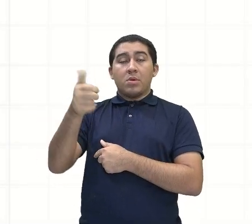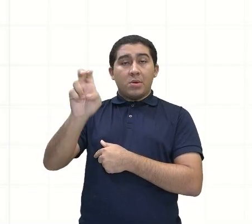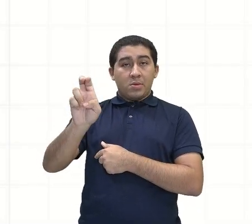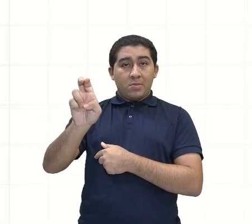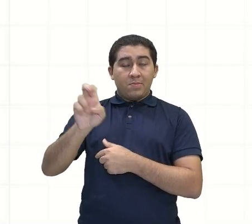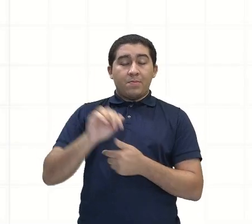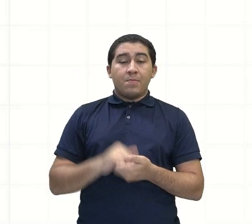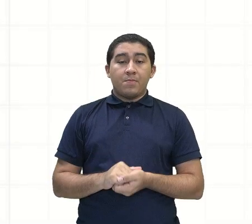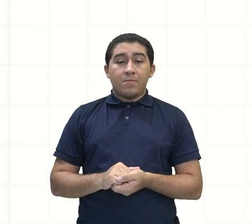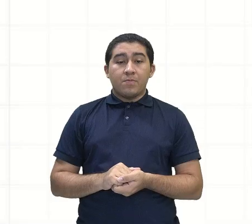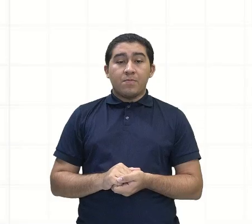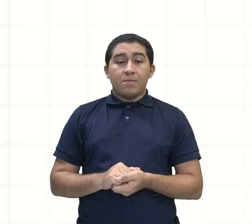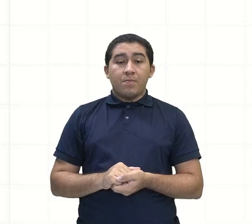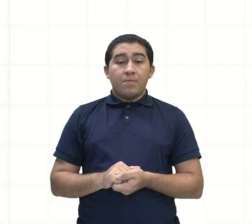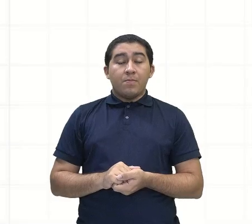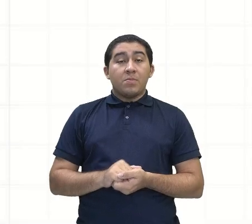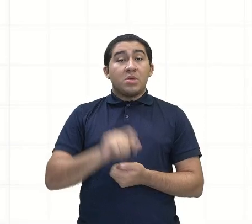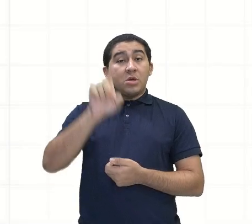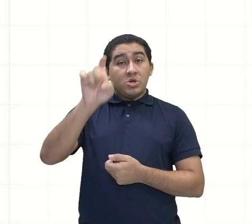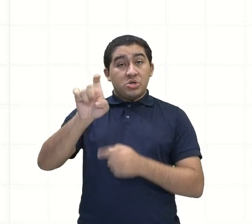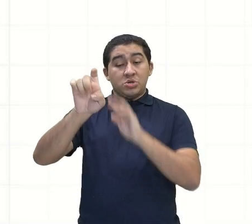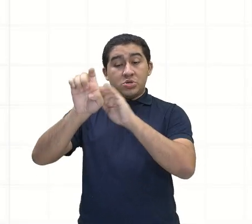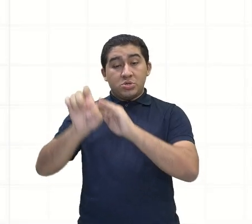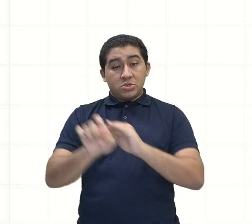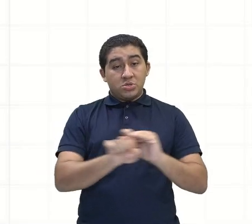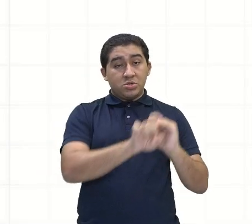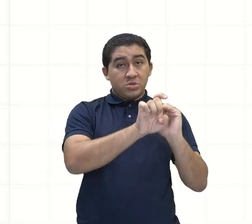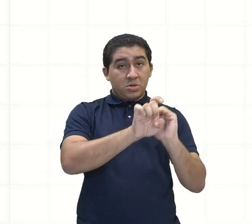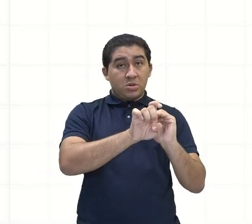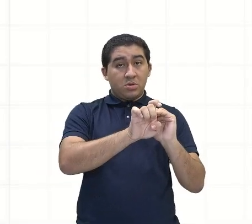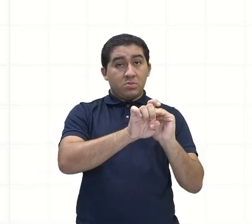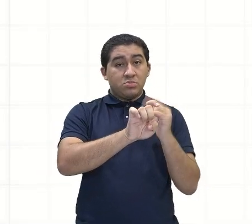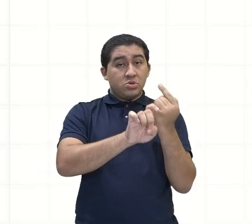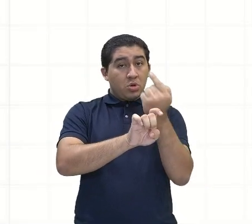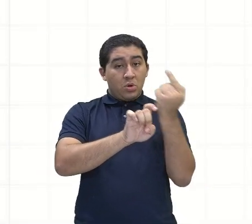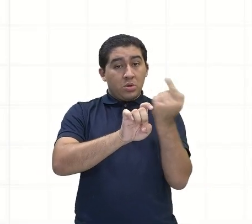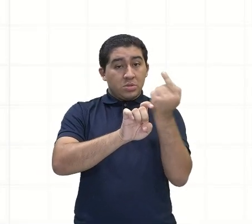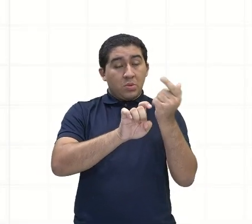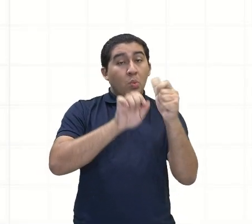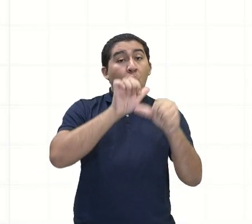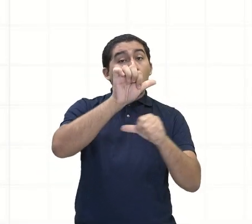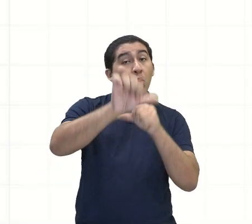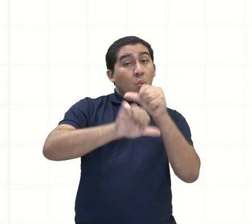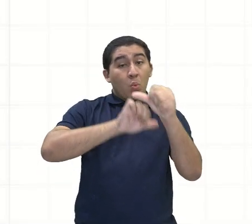Aí você isola o valor de x aqui, deixa o x sozinho, tá?